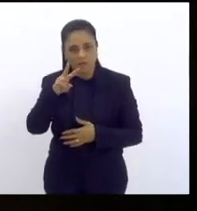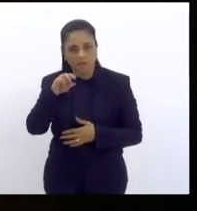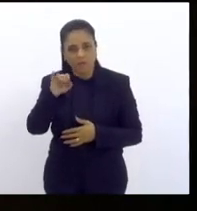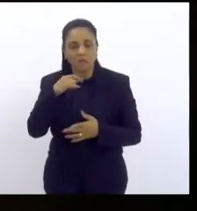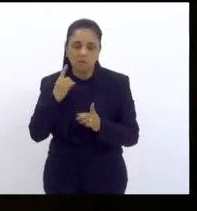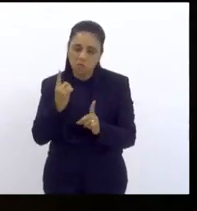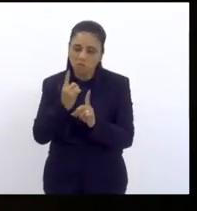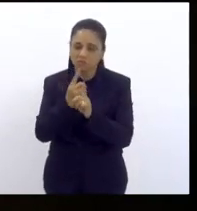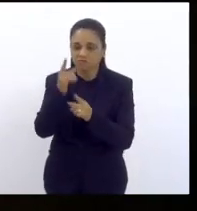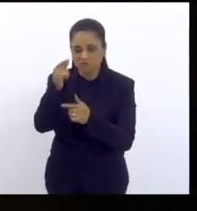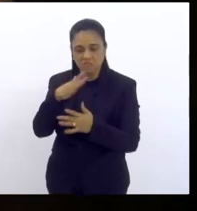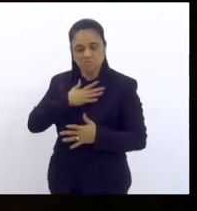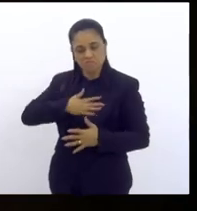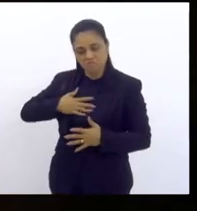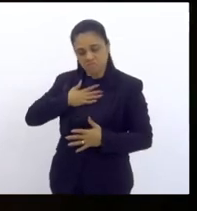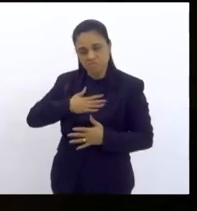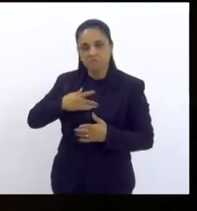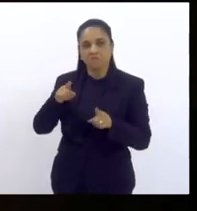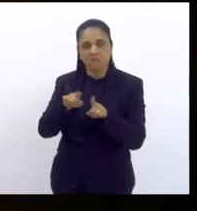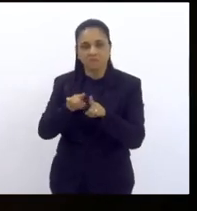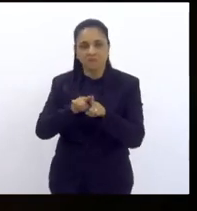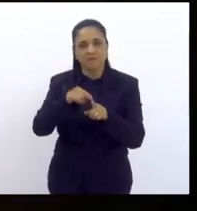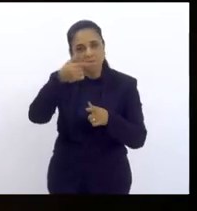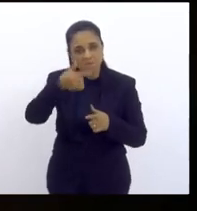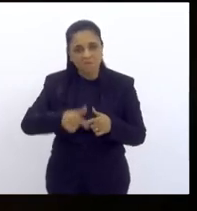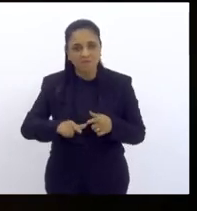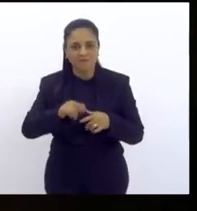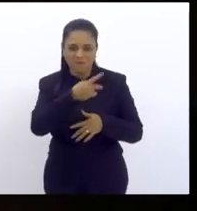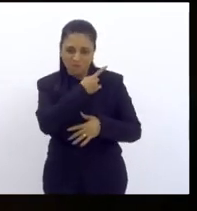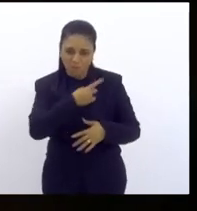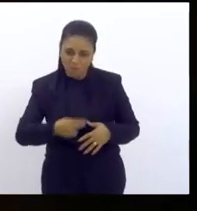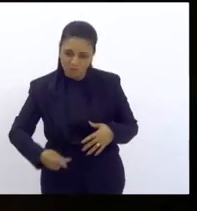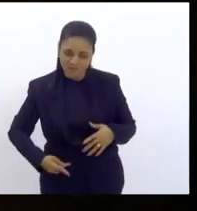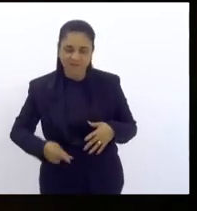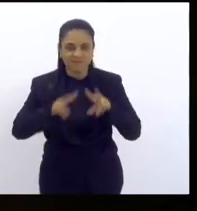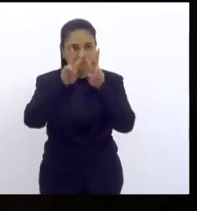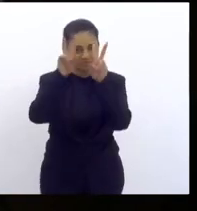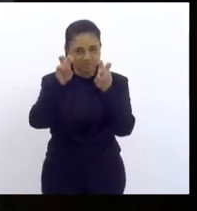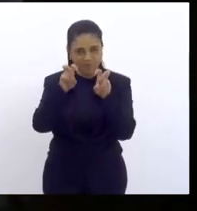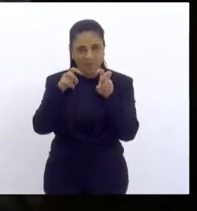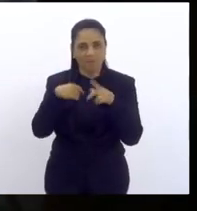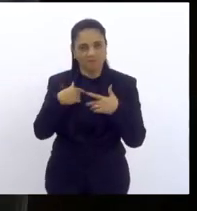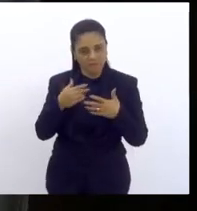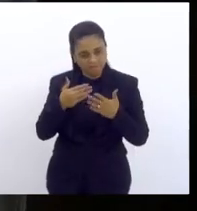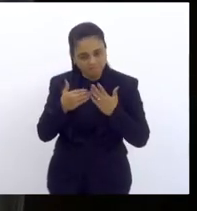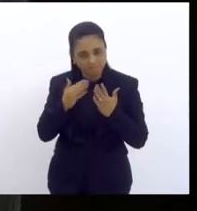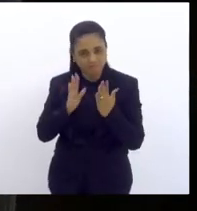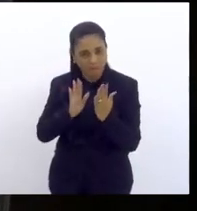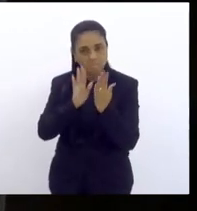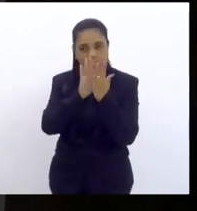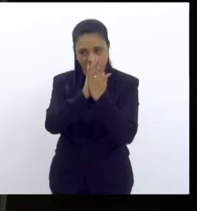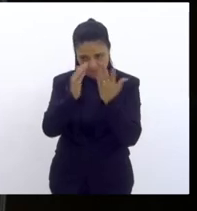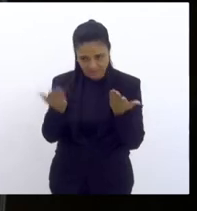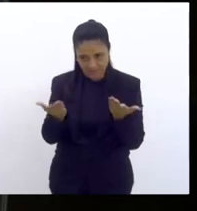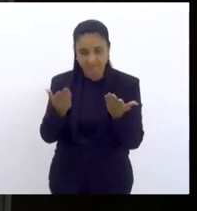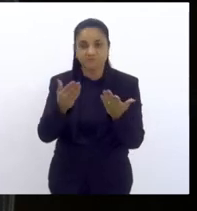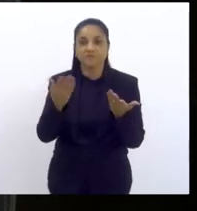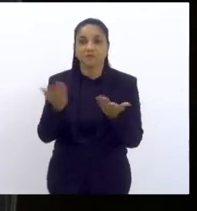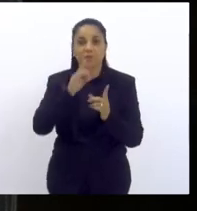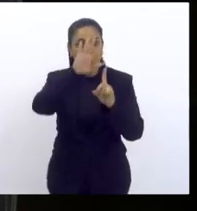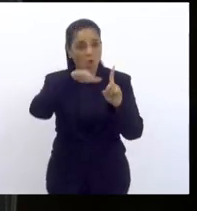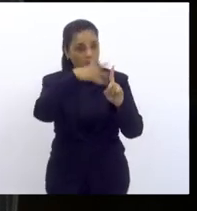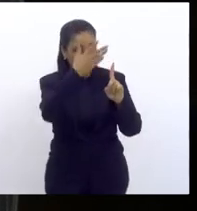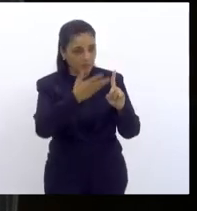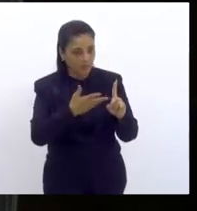reencontrar e ainda mais mais uma vez você aprende uma causa como essa queria também prestar minhas homenagens aos colegas